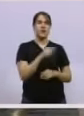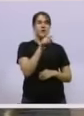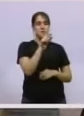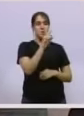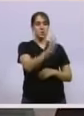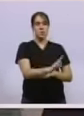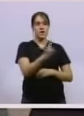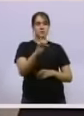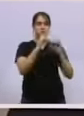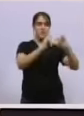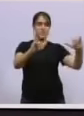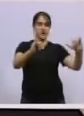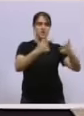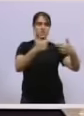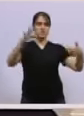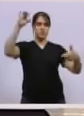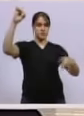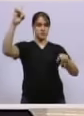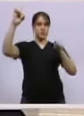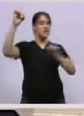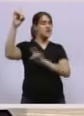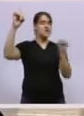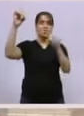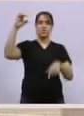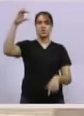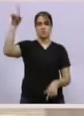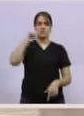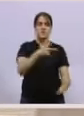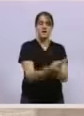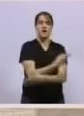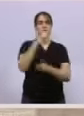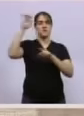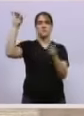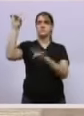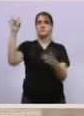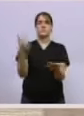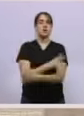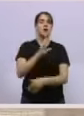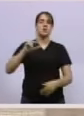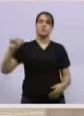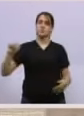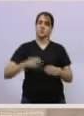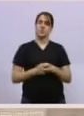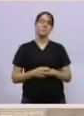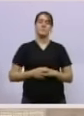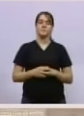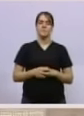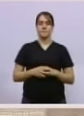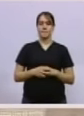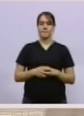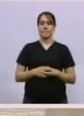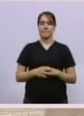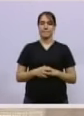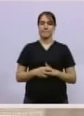E uma religião não pode viver de idolatrias. A idolatria, ela funciona dentro do nosso coração por um determinado tempo, mas